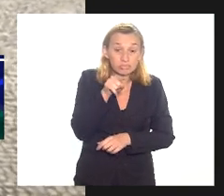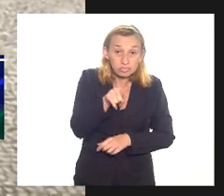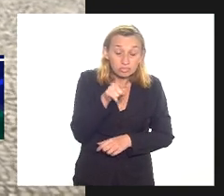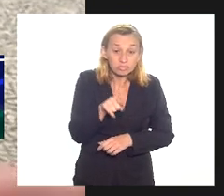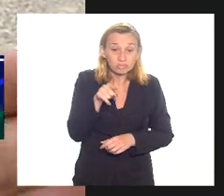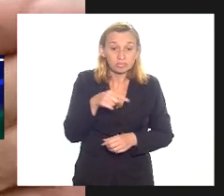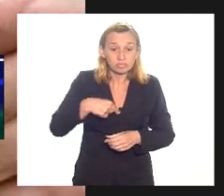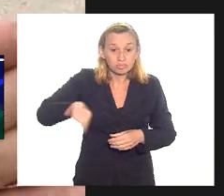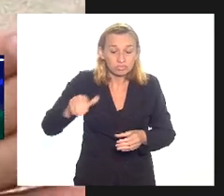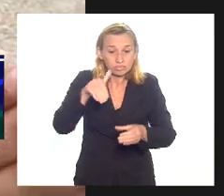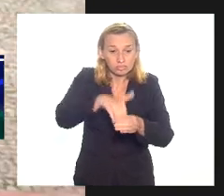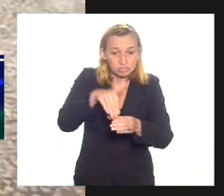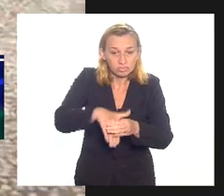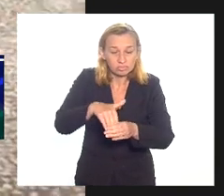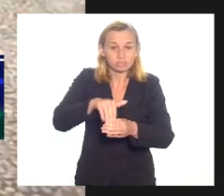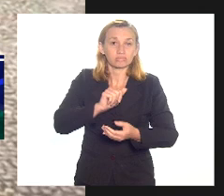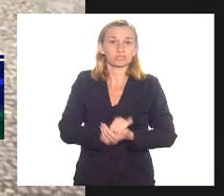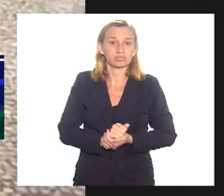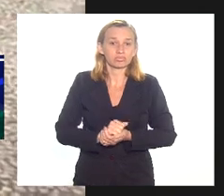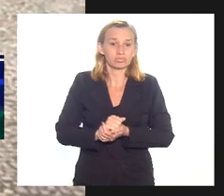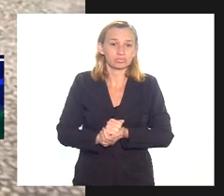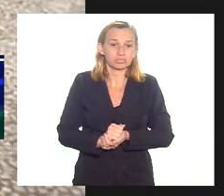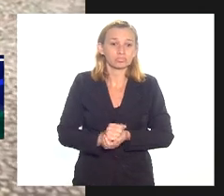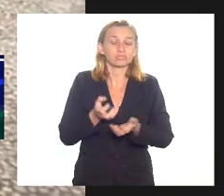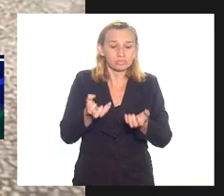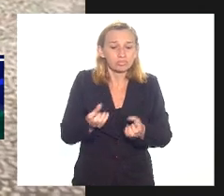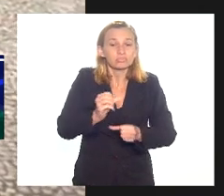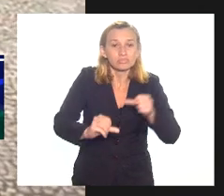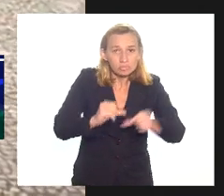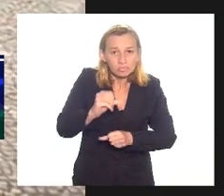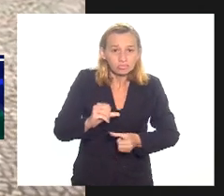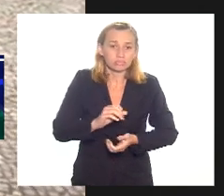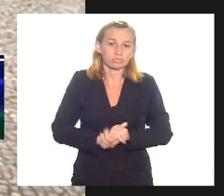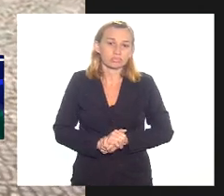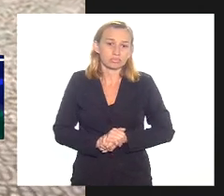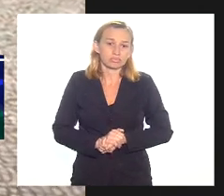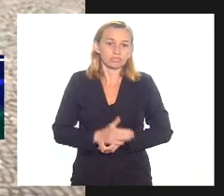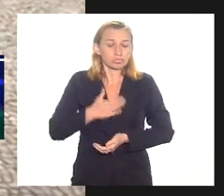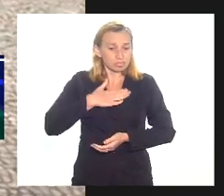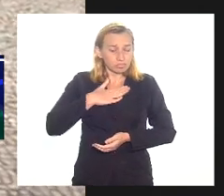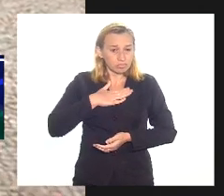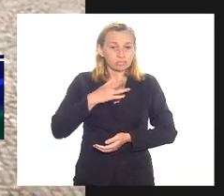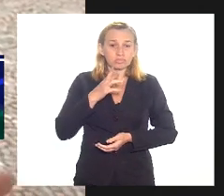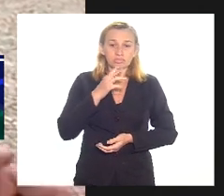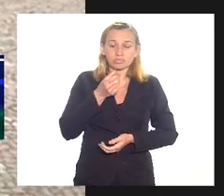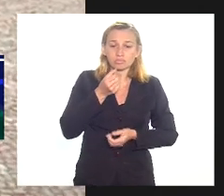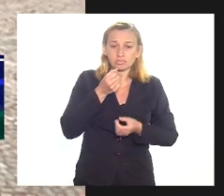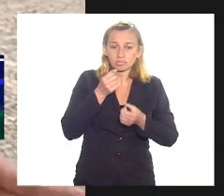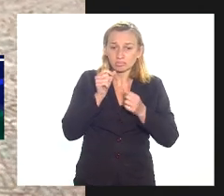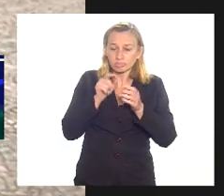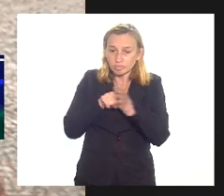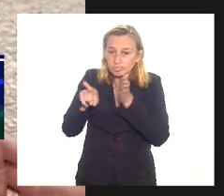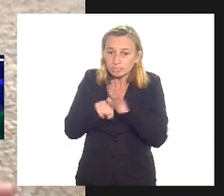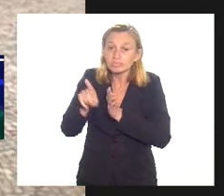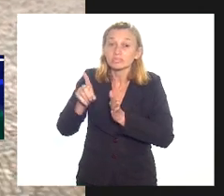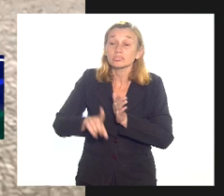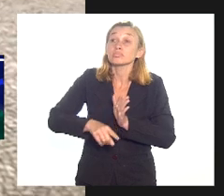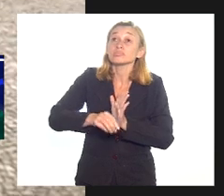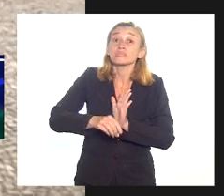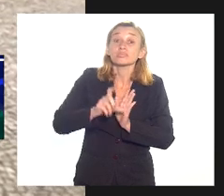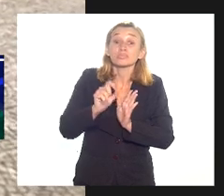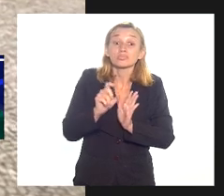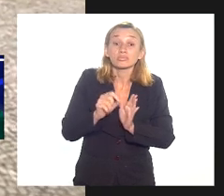que foi lá e deu um voto conservador, um voto que queria mudança. Fica o meu questionamento, cadê os representantes, cadê os